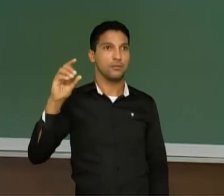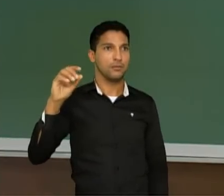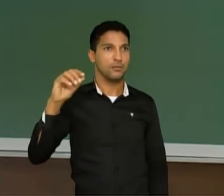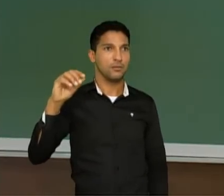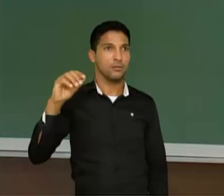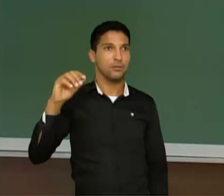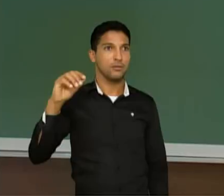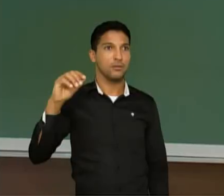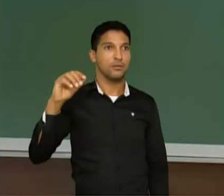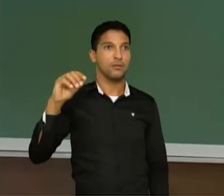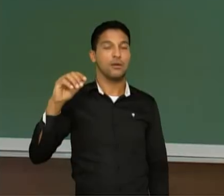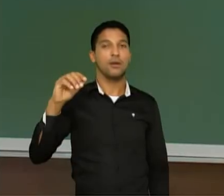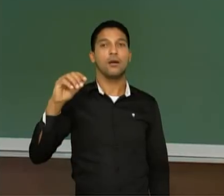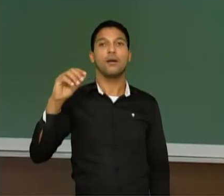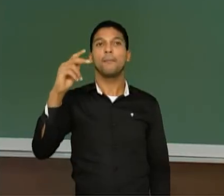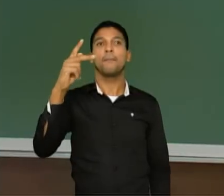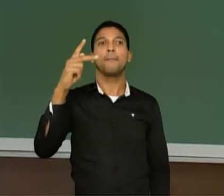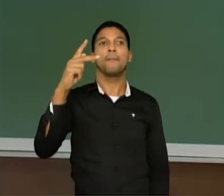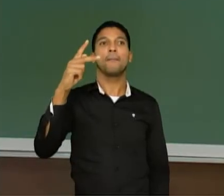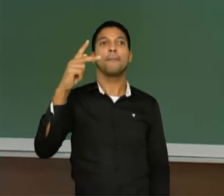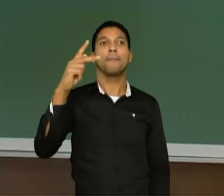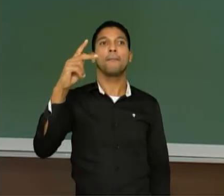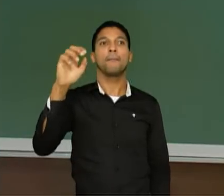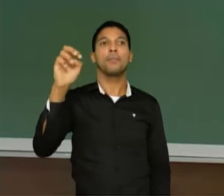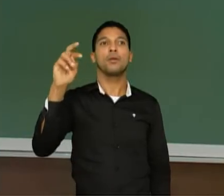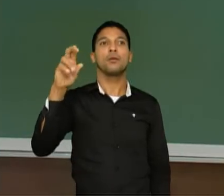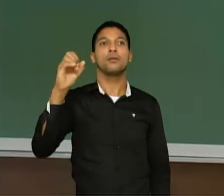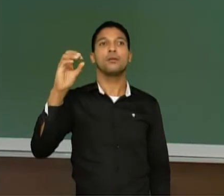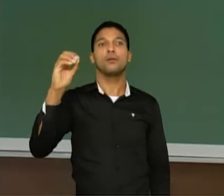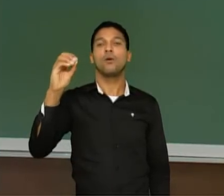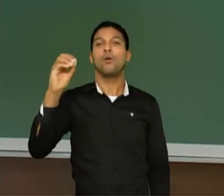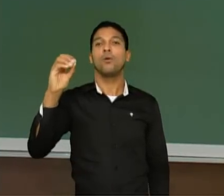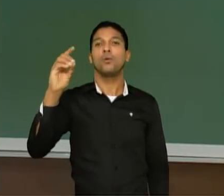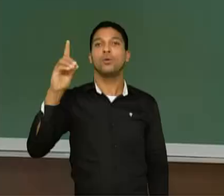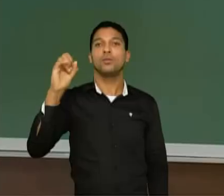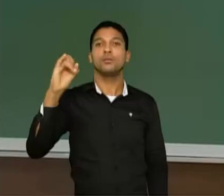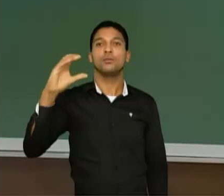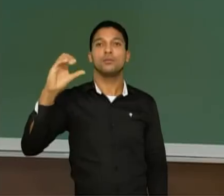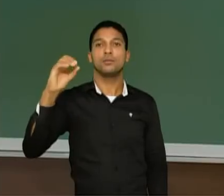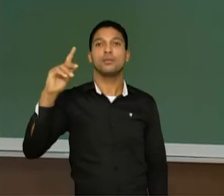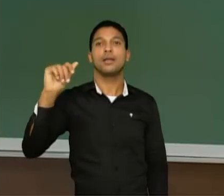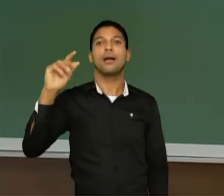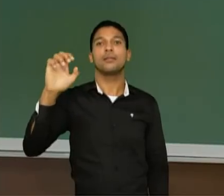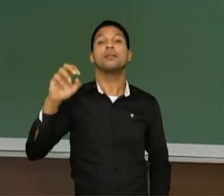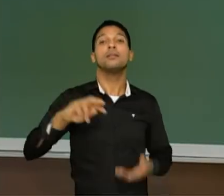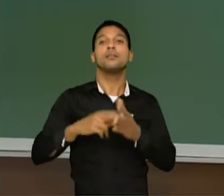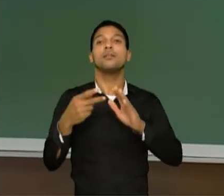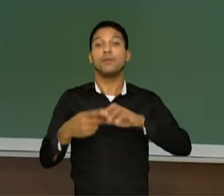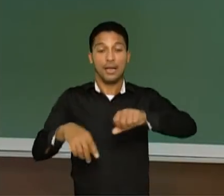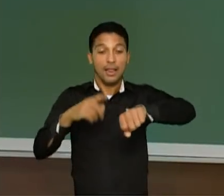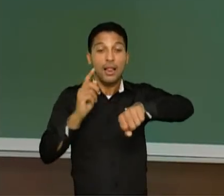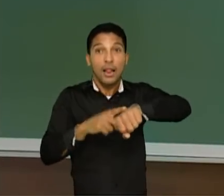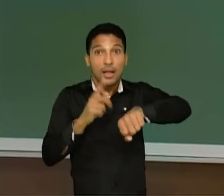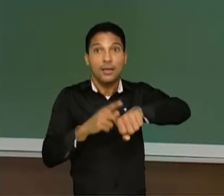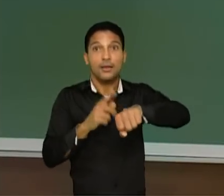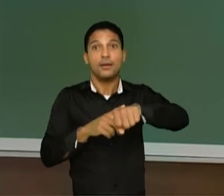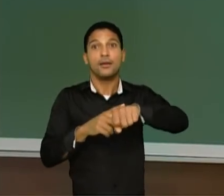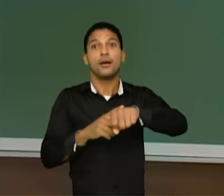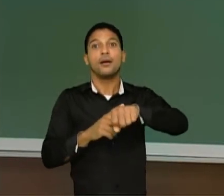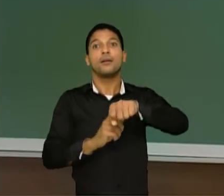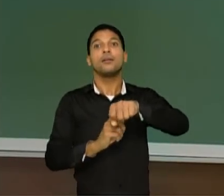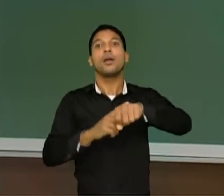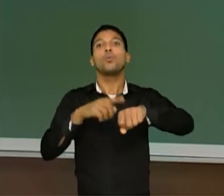quê? Significa frequentemente, né? Periodicamente, constantemente. Muito bem. Agora, no exercício